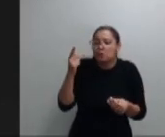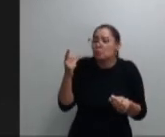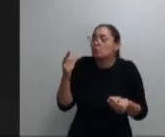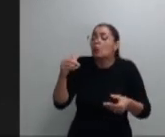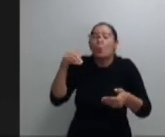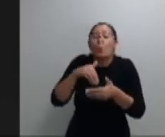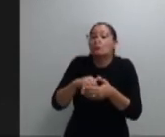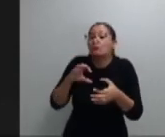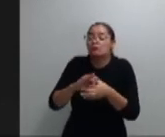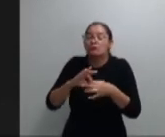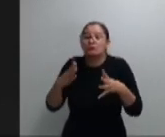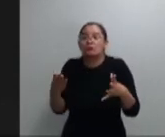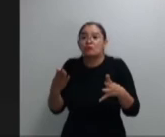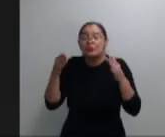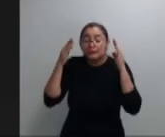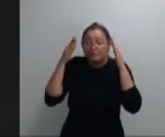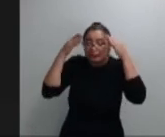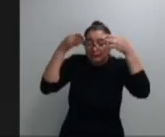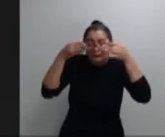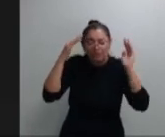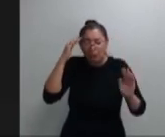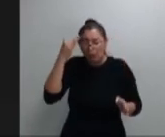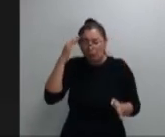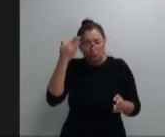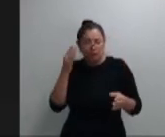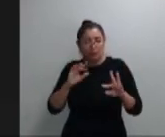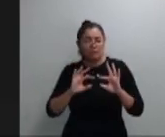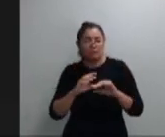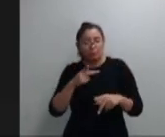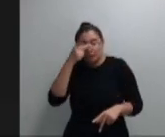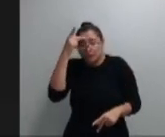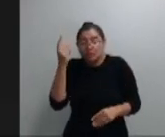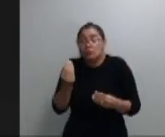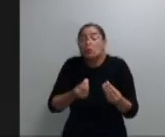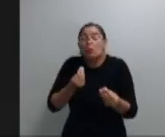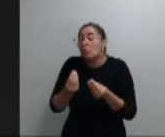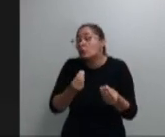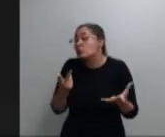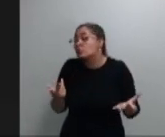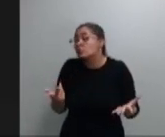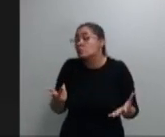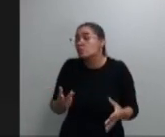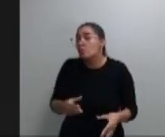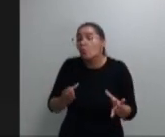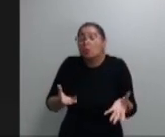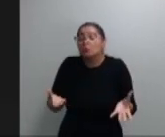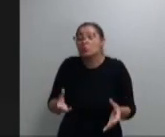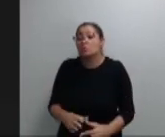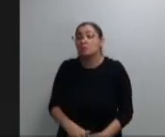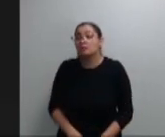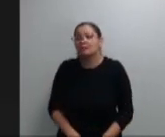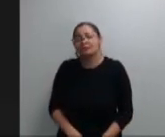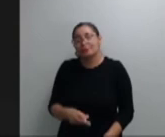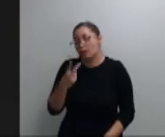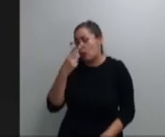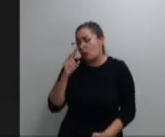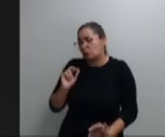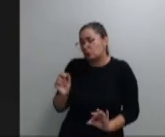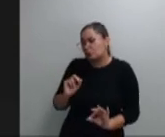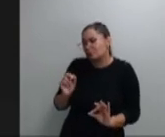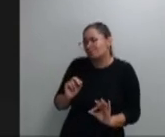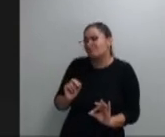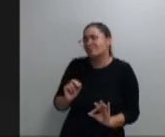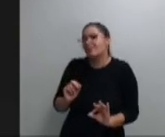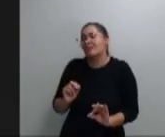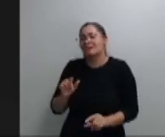fez ou faz sentido para muitos eu acho que isso está um pouco fora da